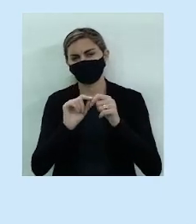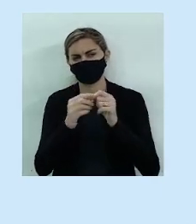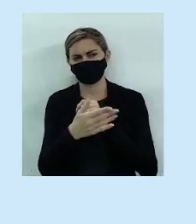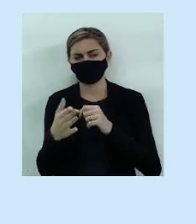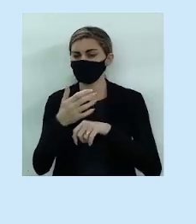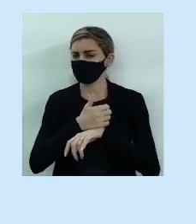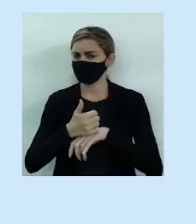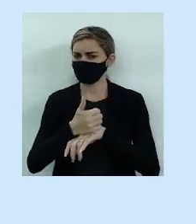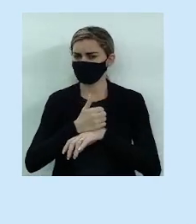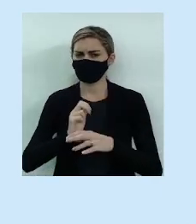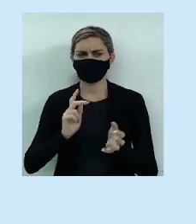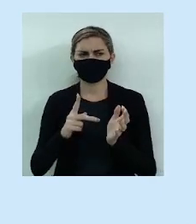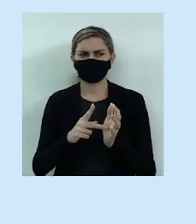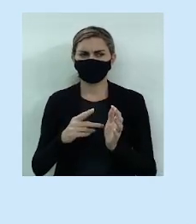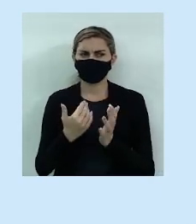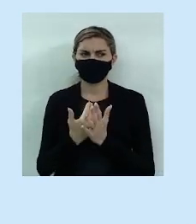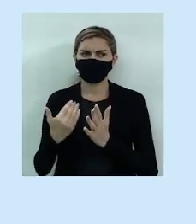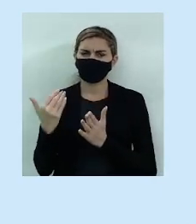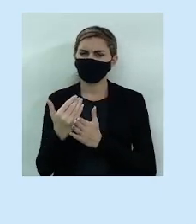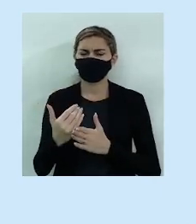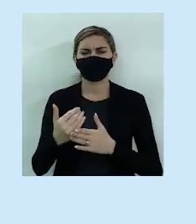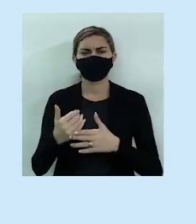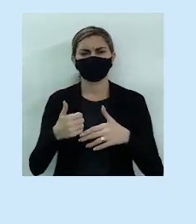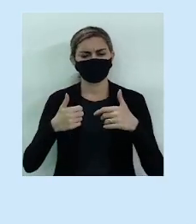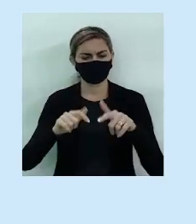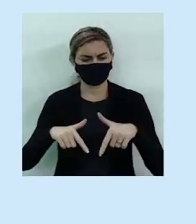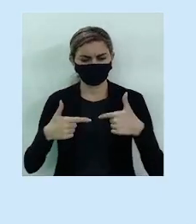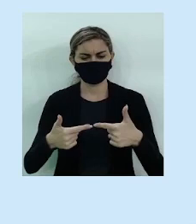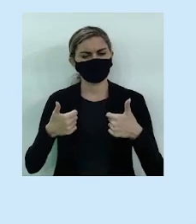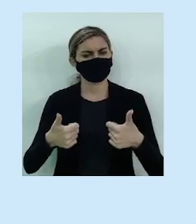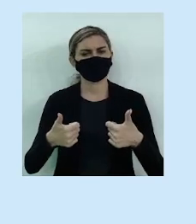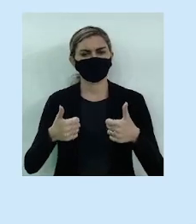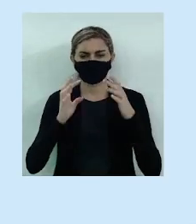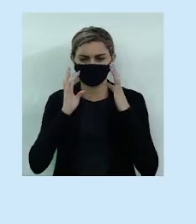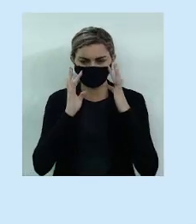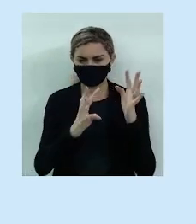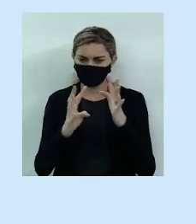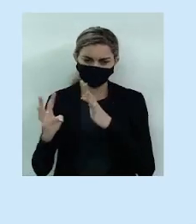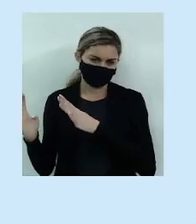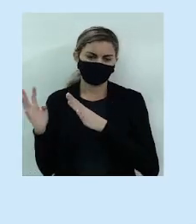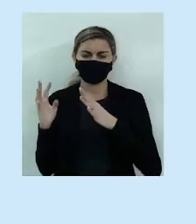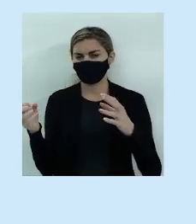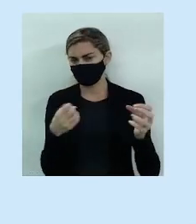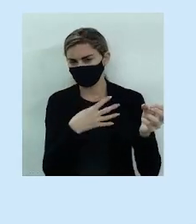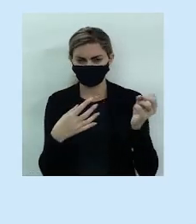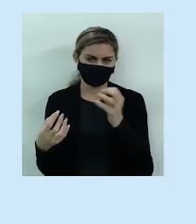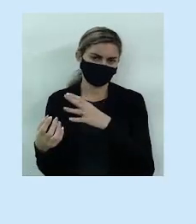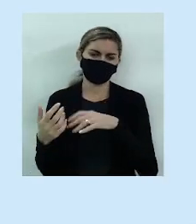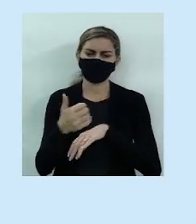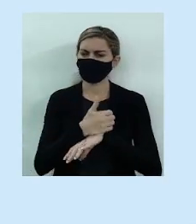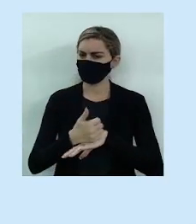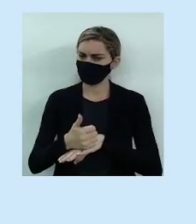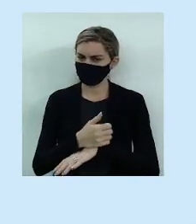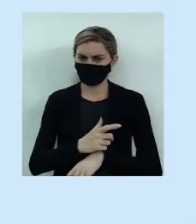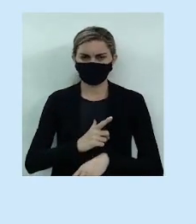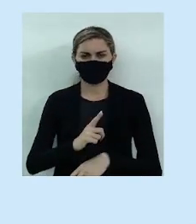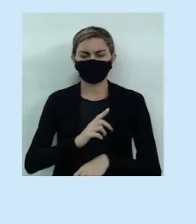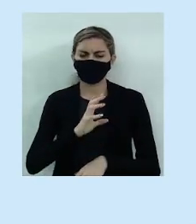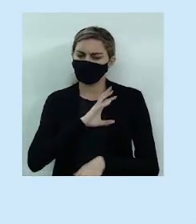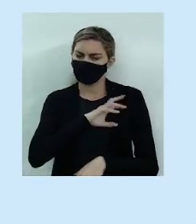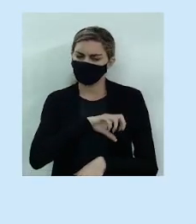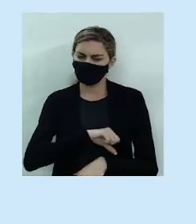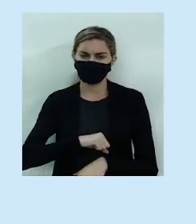um profissional realmente muito mais competente, um profissional atento às novidades e um profissional que tem